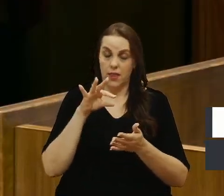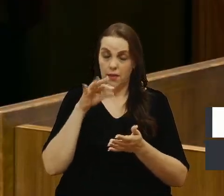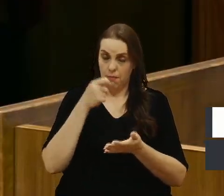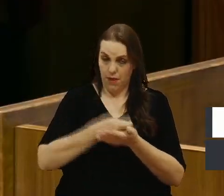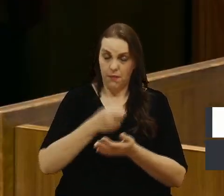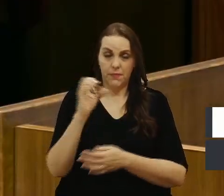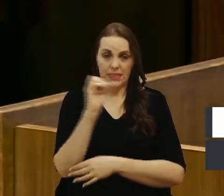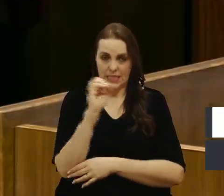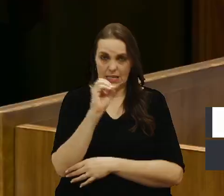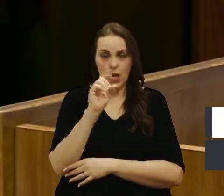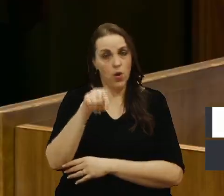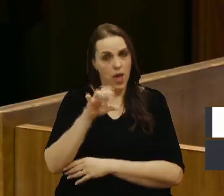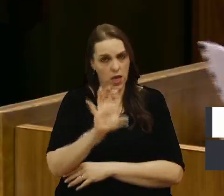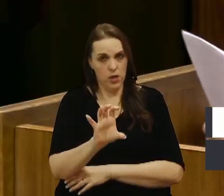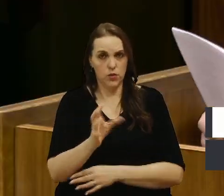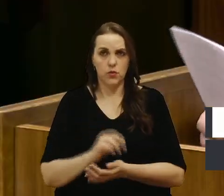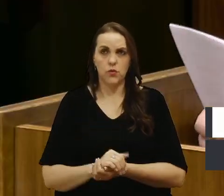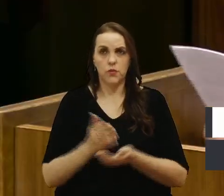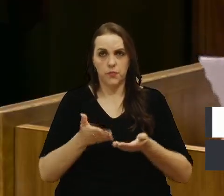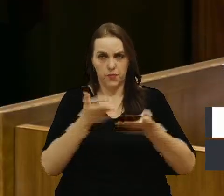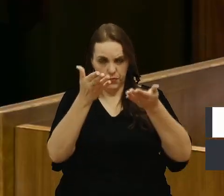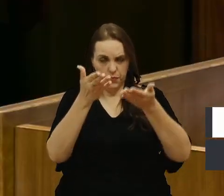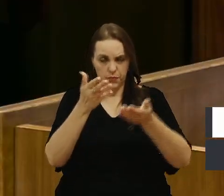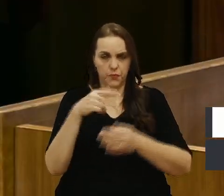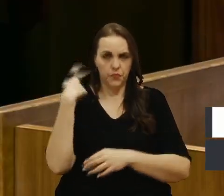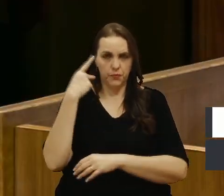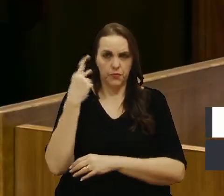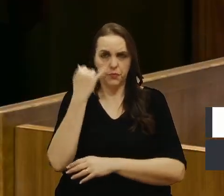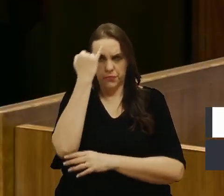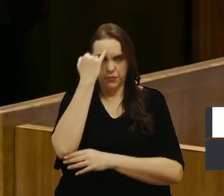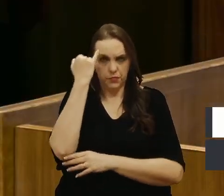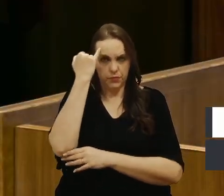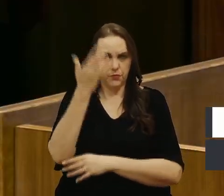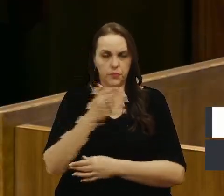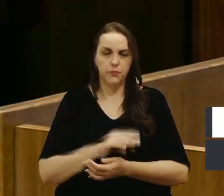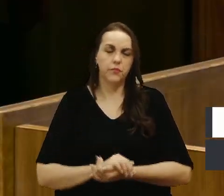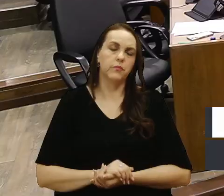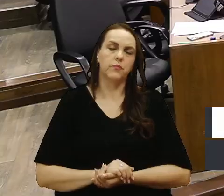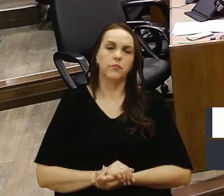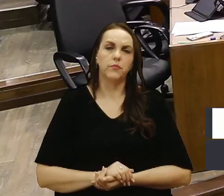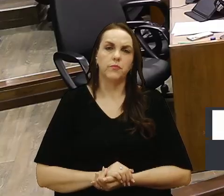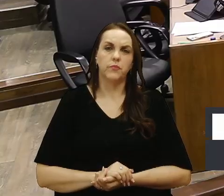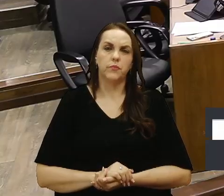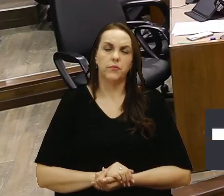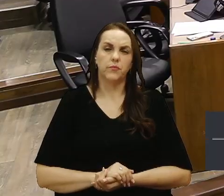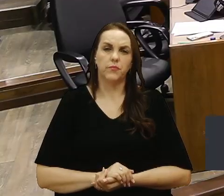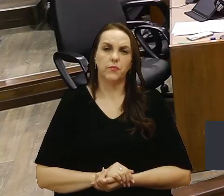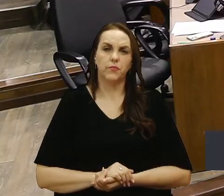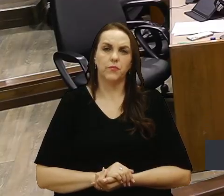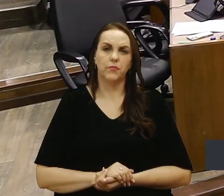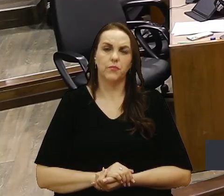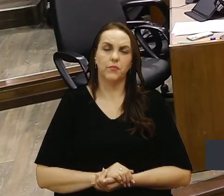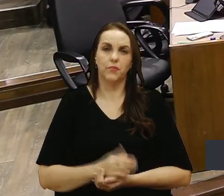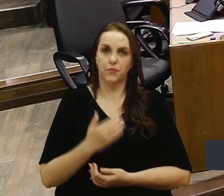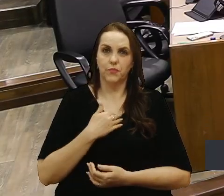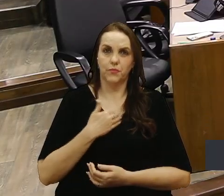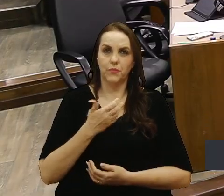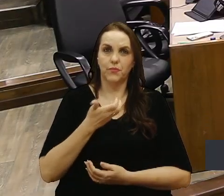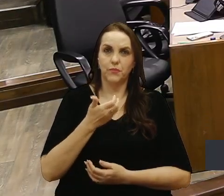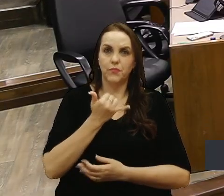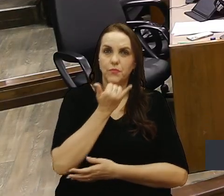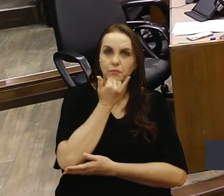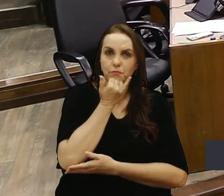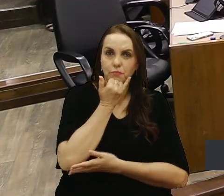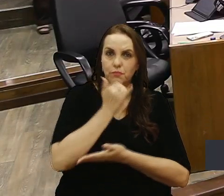senhor vereador. Sua parte de imediato, então, antes de eu entrar no outro tema, vereador D'Ambros. Eu primeiro quero pedir perdão